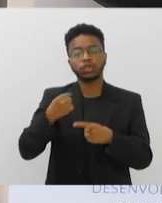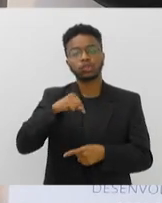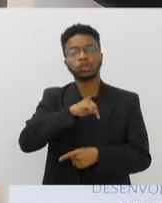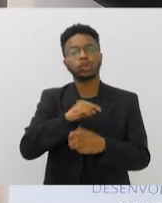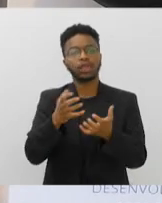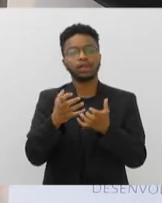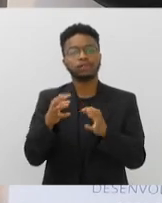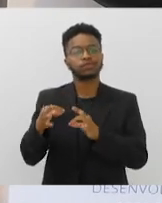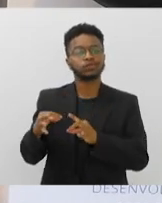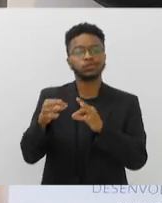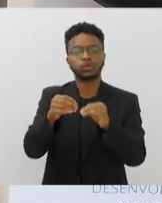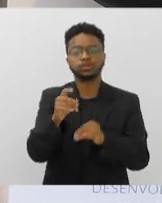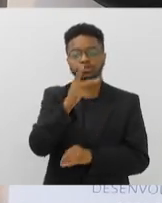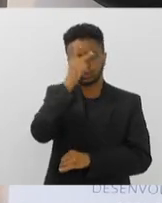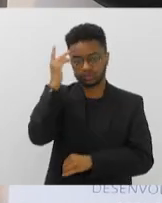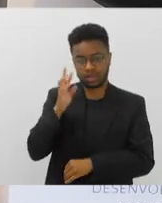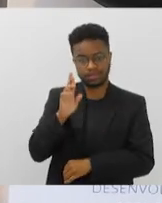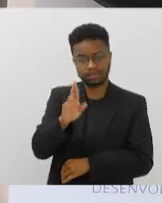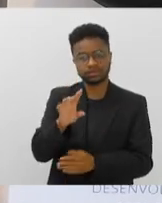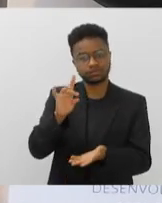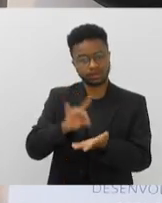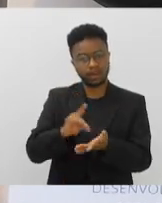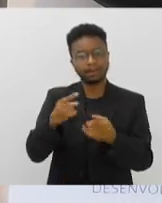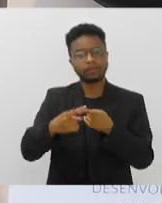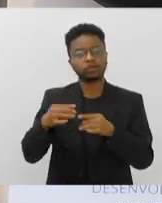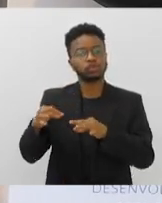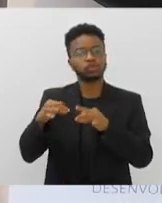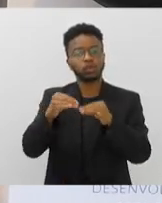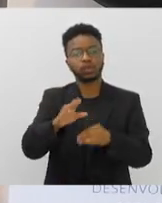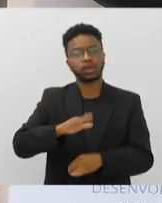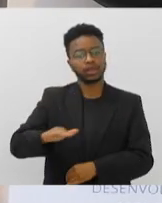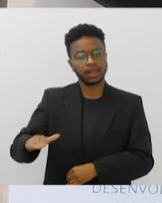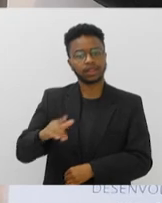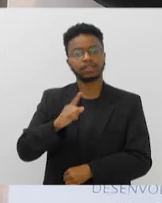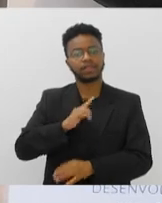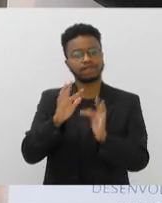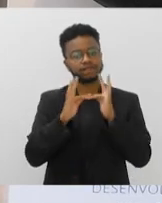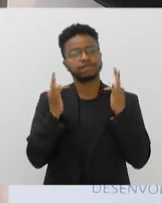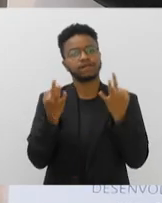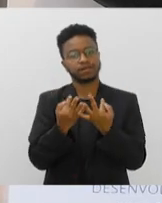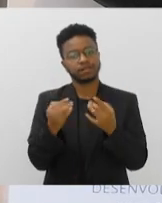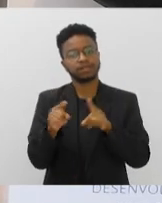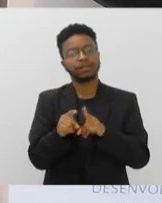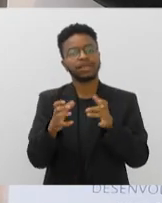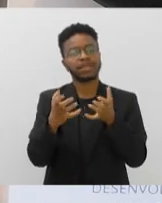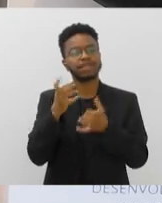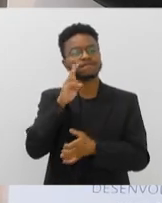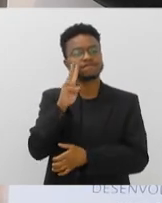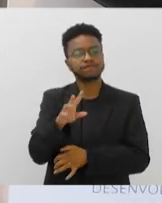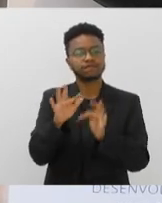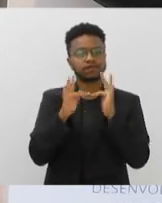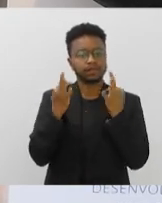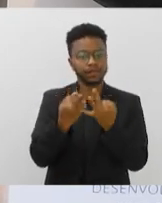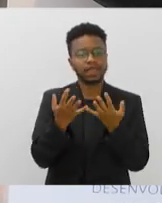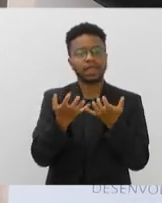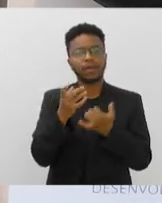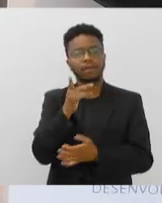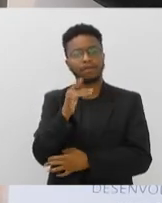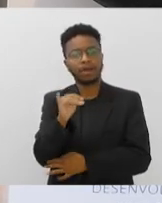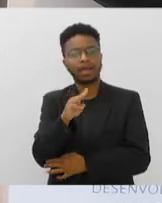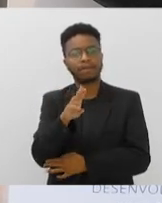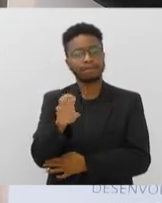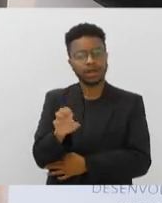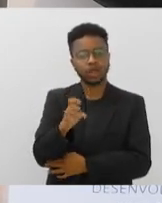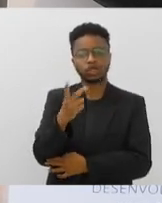mundo representado porque todas as crianças tem lá a sua família e ela quer ver a sua família seu pai sua mãe